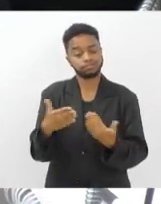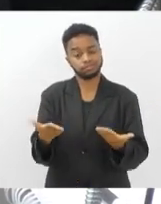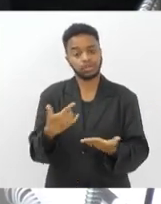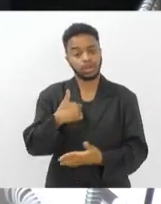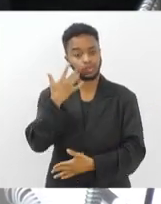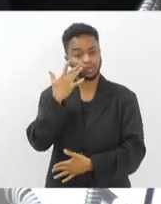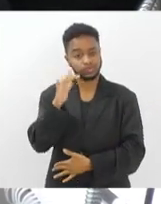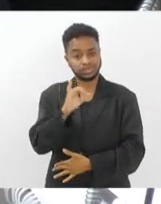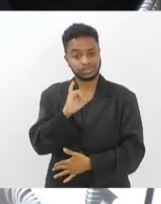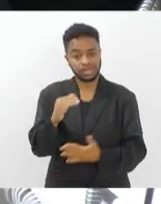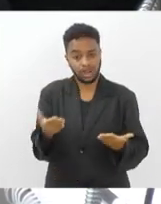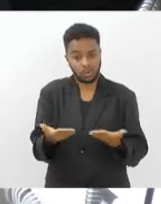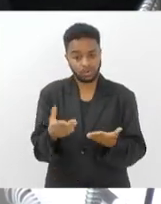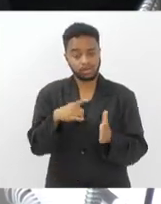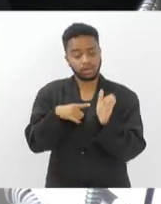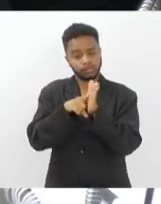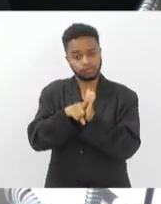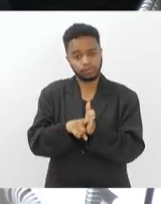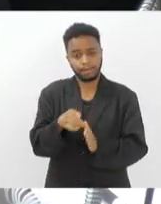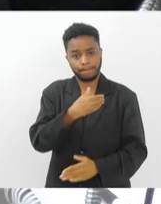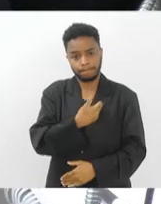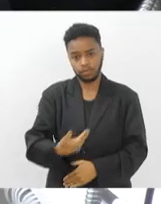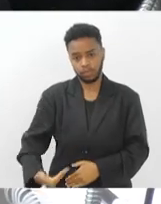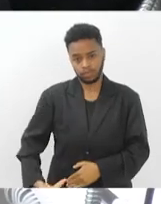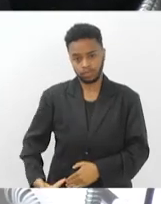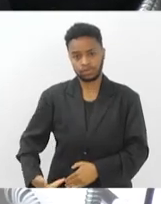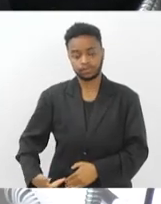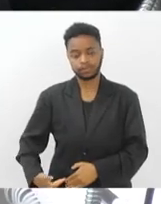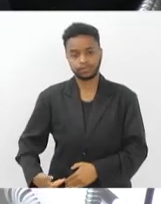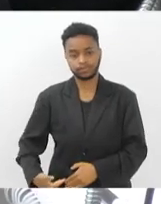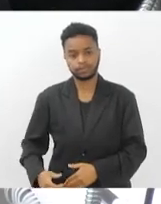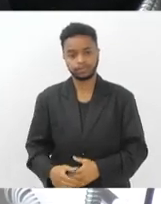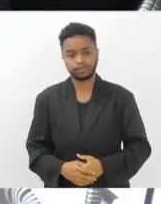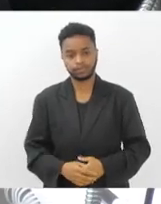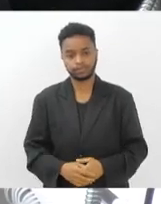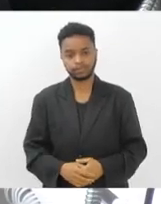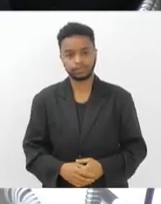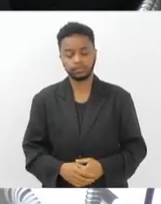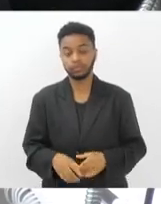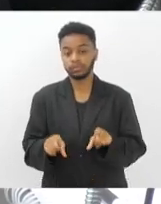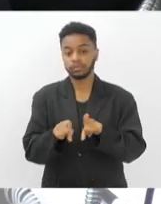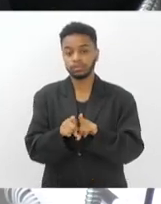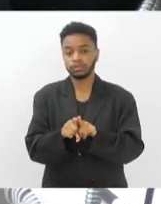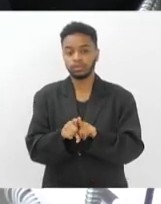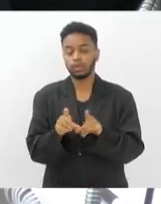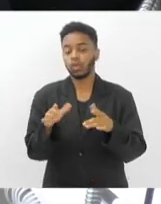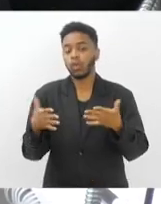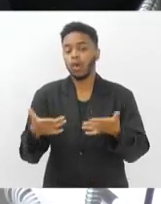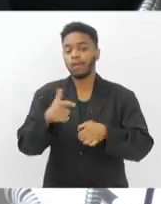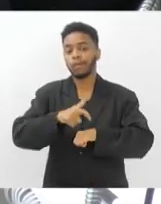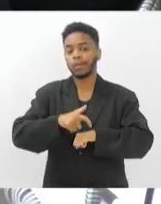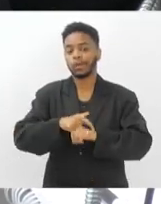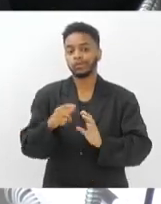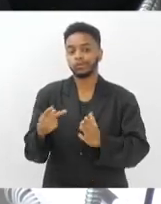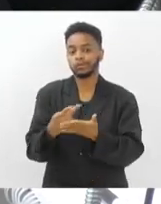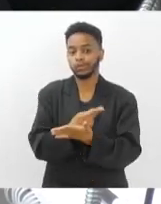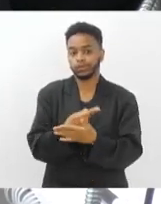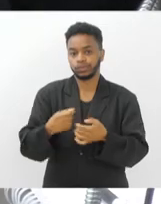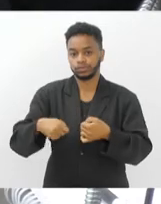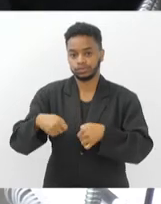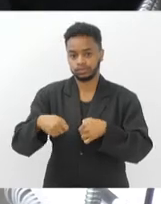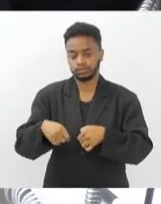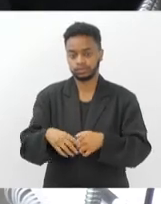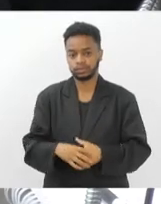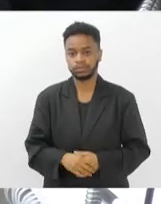nesse caso, houve a consulta pública e em que fase ela teria que ocorrer. Na verdade,